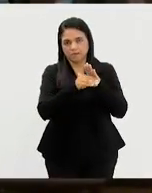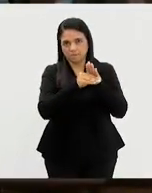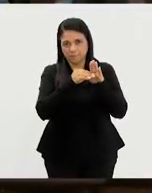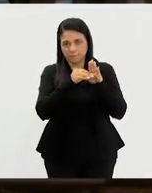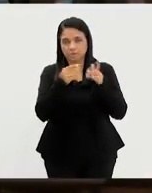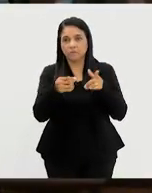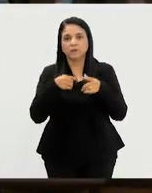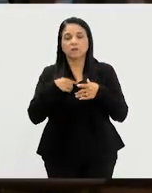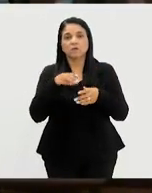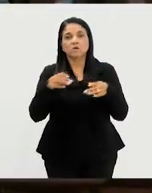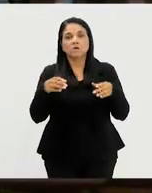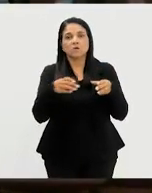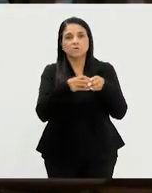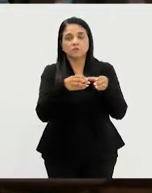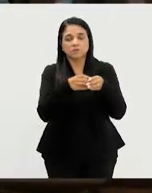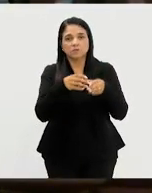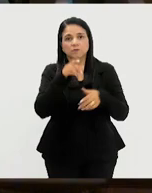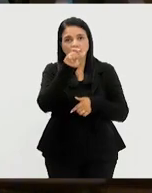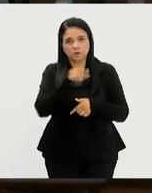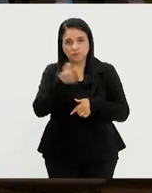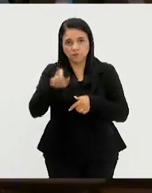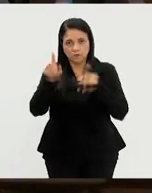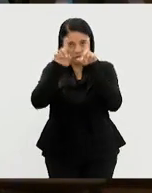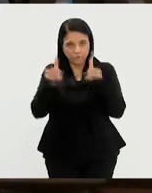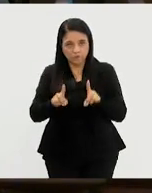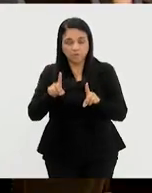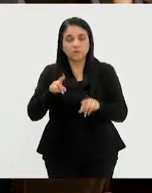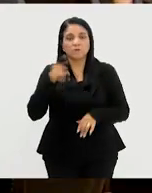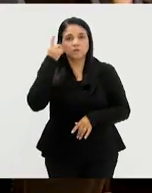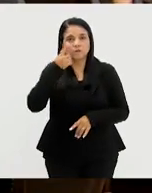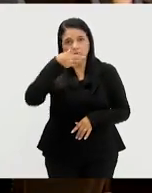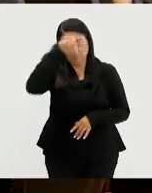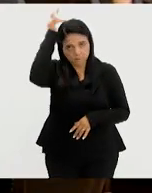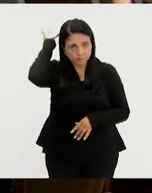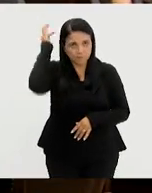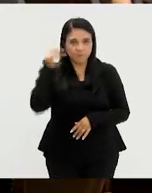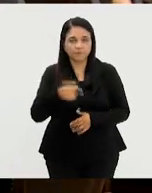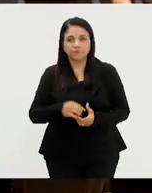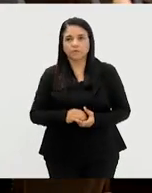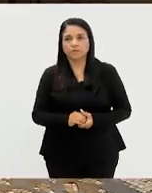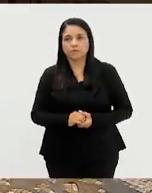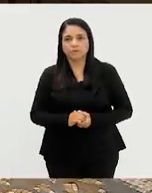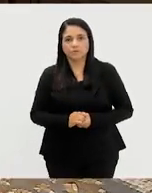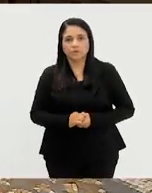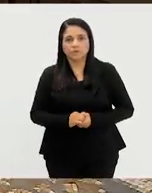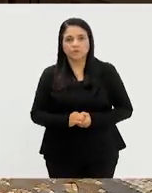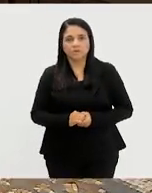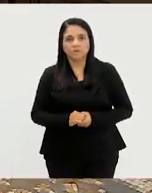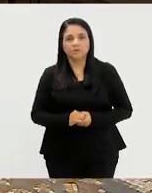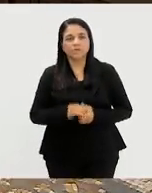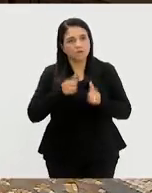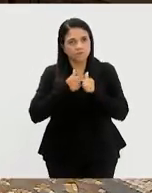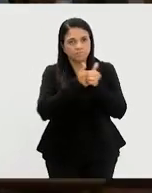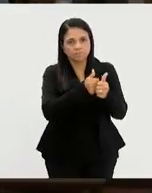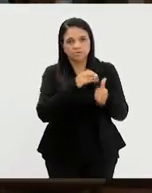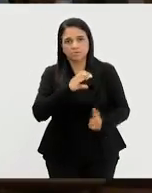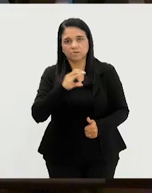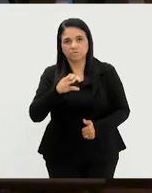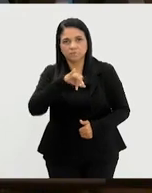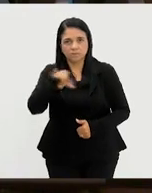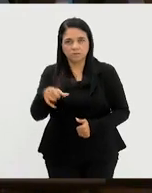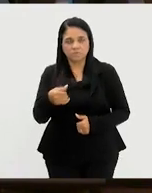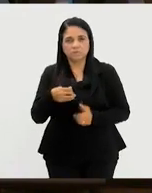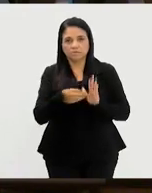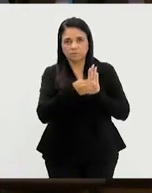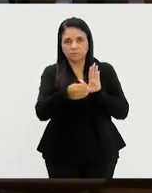comissão de pessoa com deficiência Deputado Fred Pacheco sigo o parecer da ccj pela